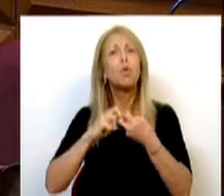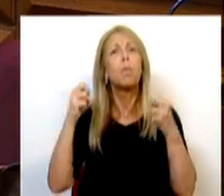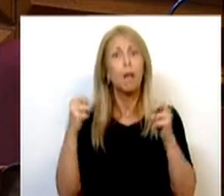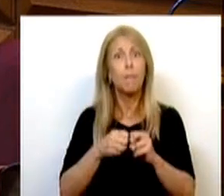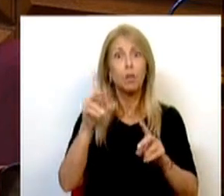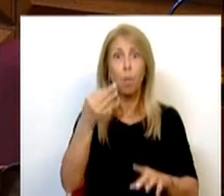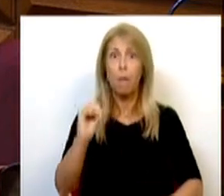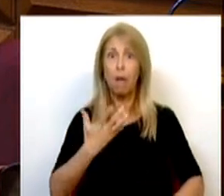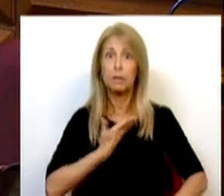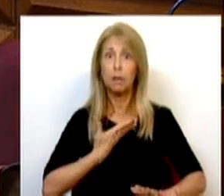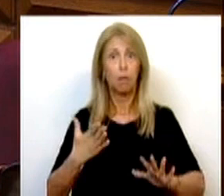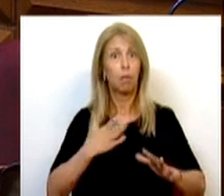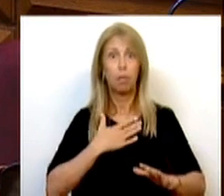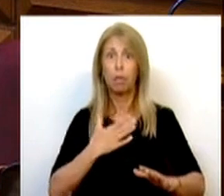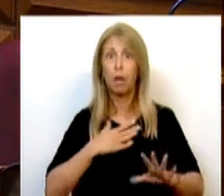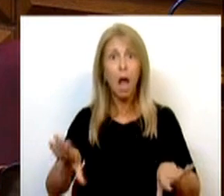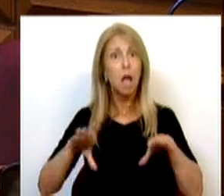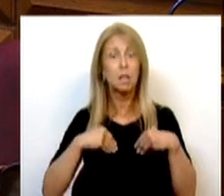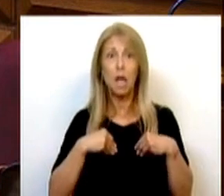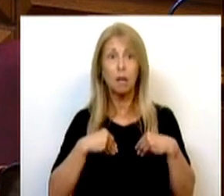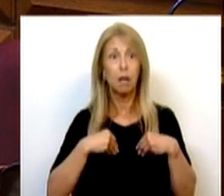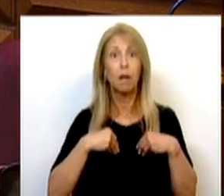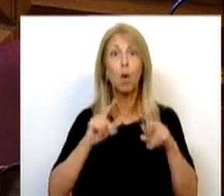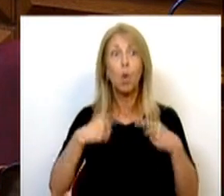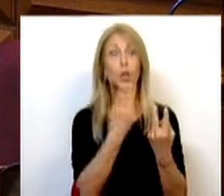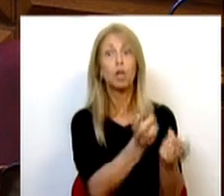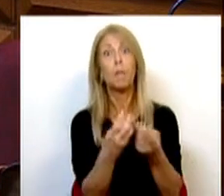bancadas que levantaram esta preocupação relativamente ao que poderia ser